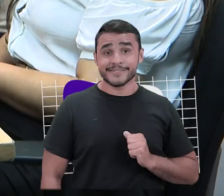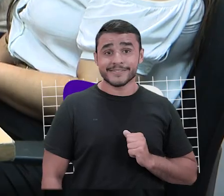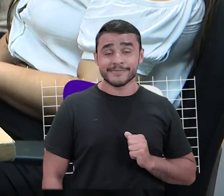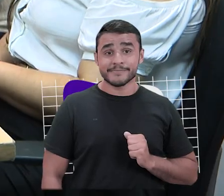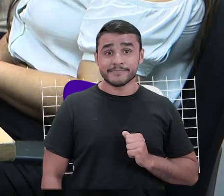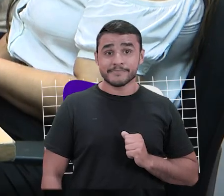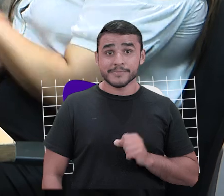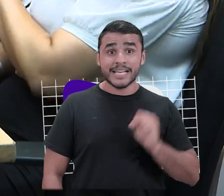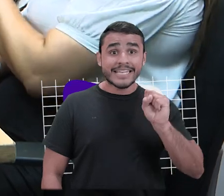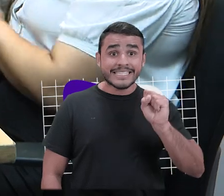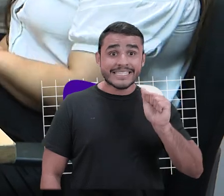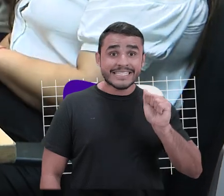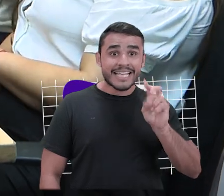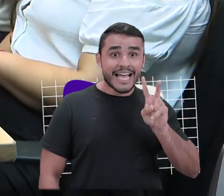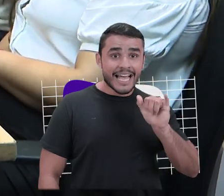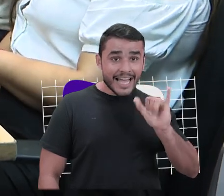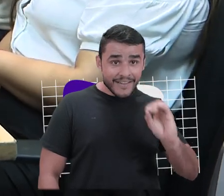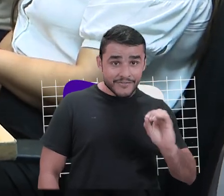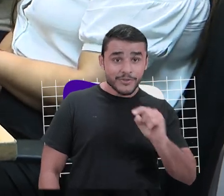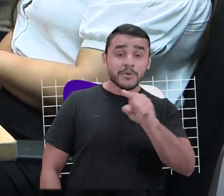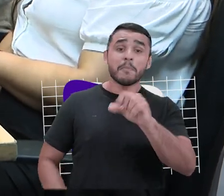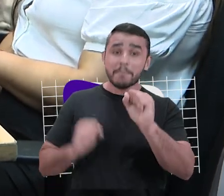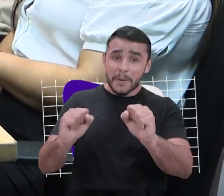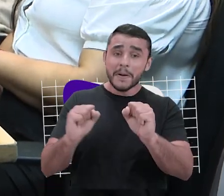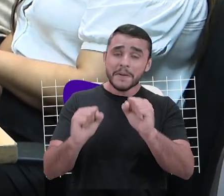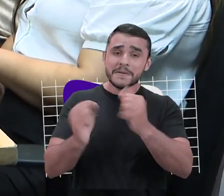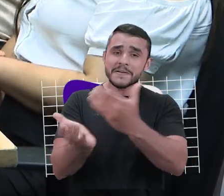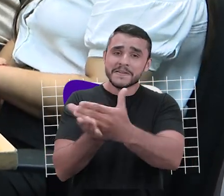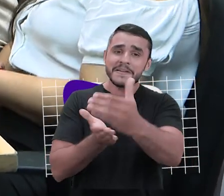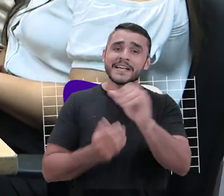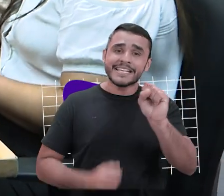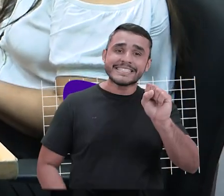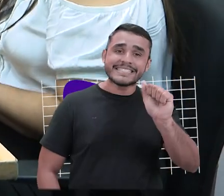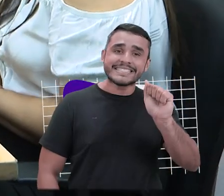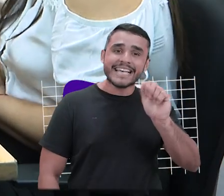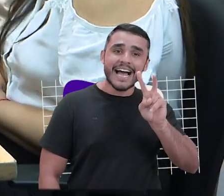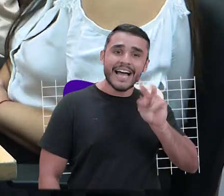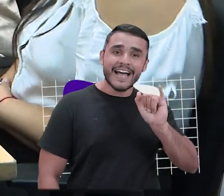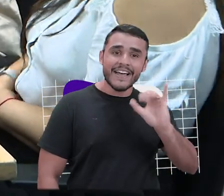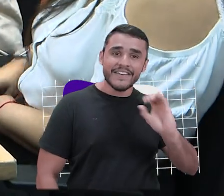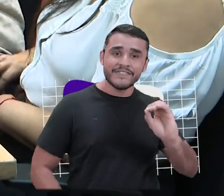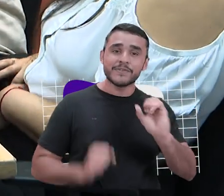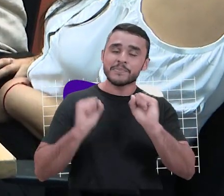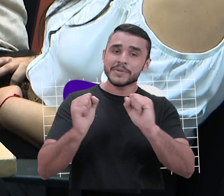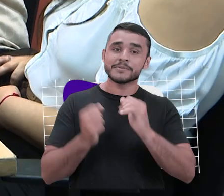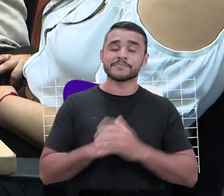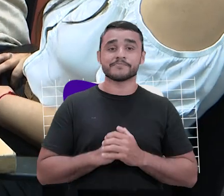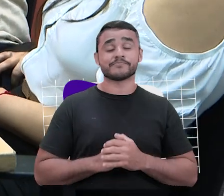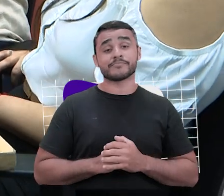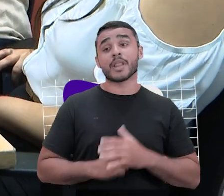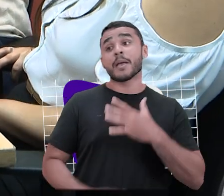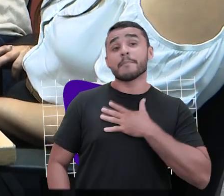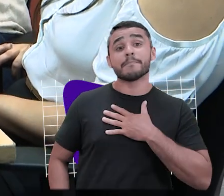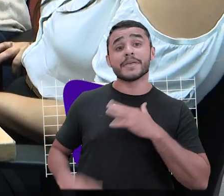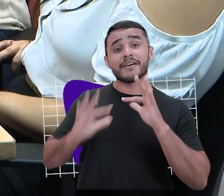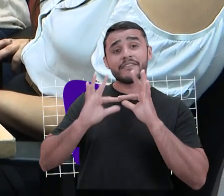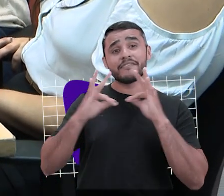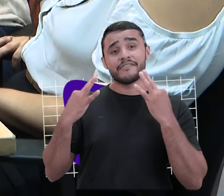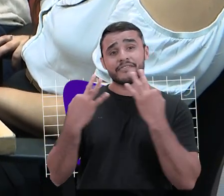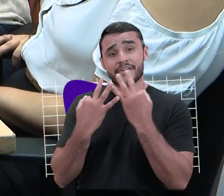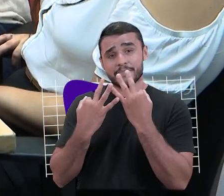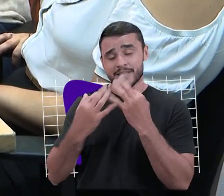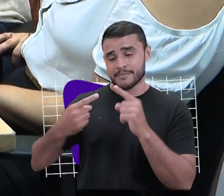Eu posso falar? Eu vou pular na frente. Vai, eu pulo. Aceita. Perdão, a minha família. A minha família me inspira